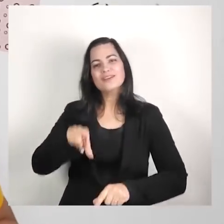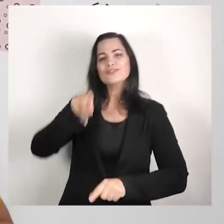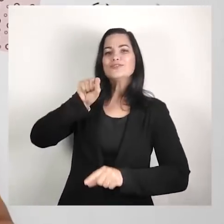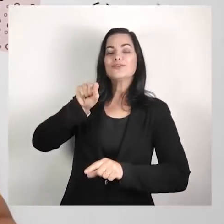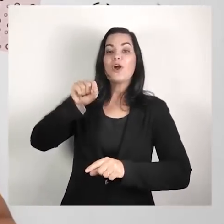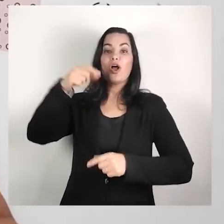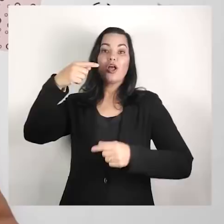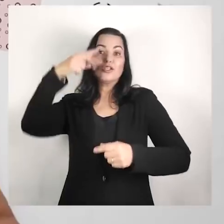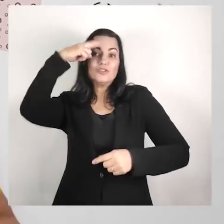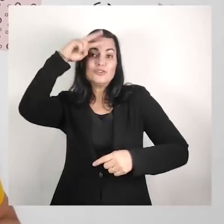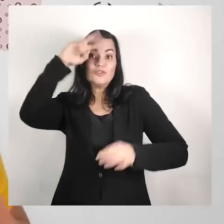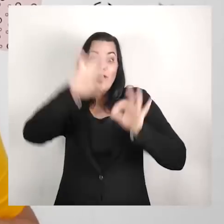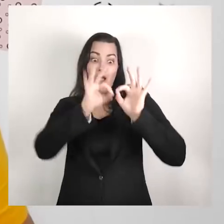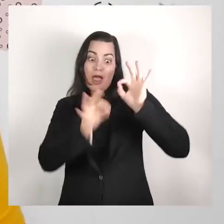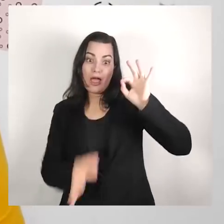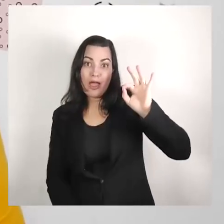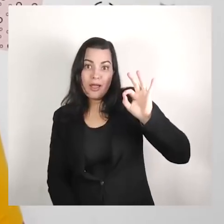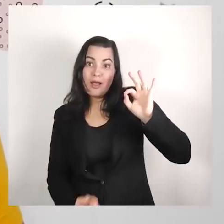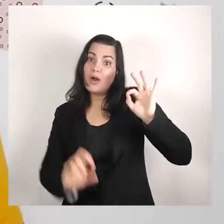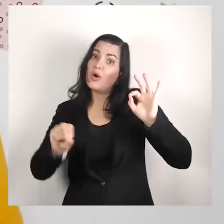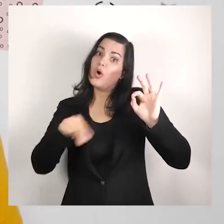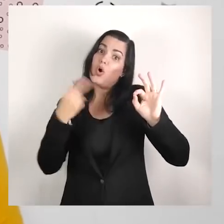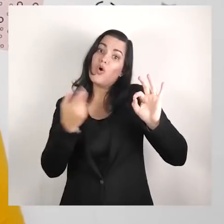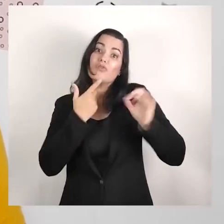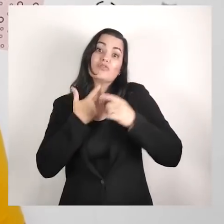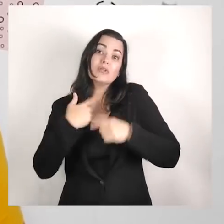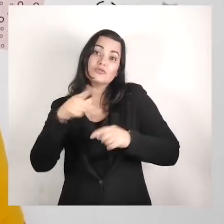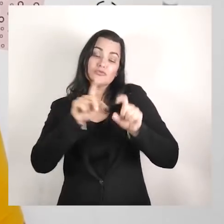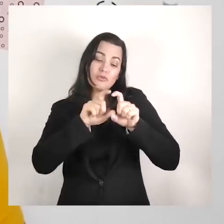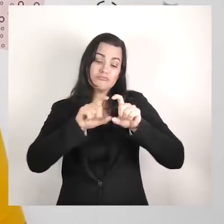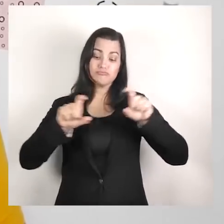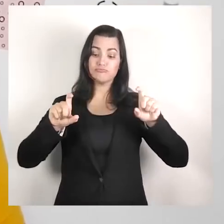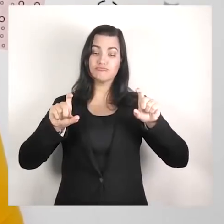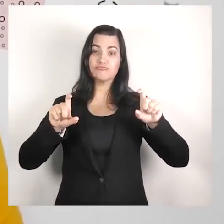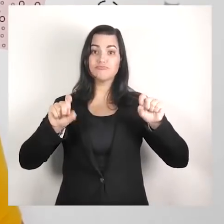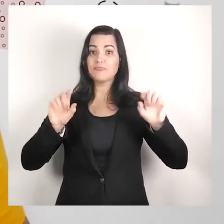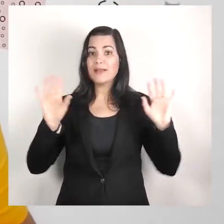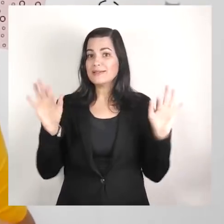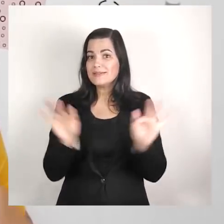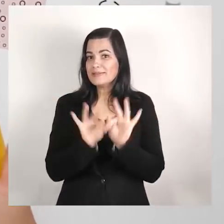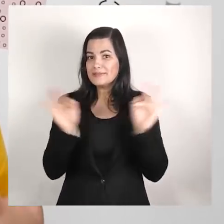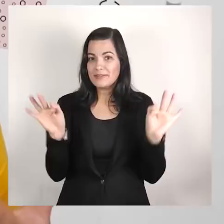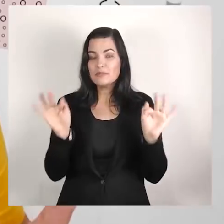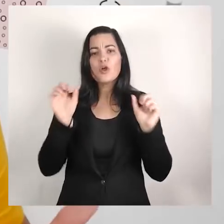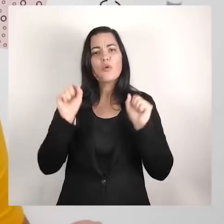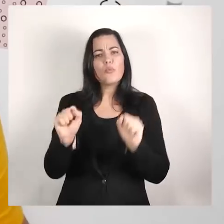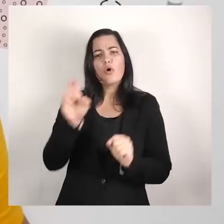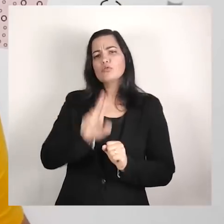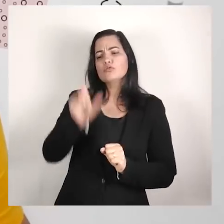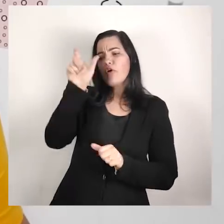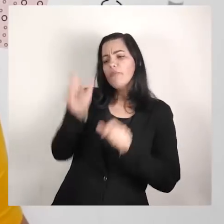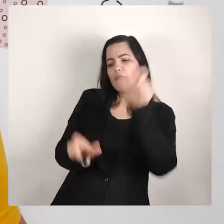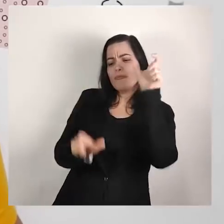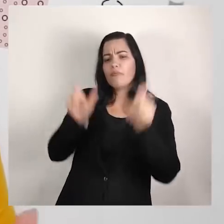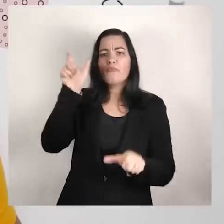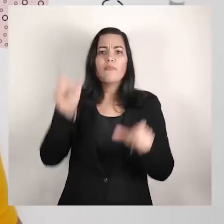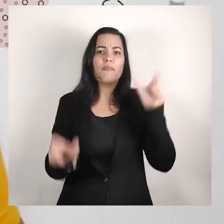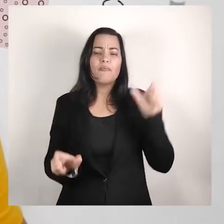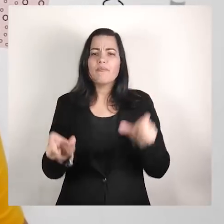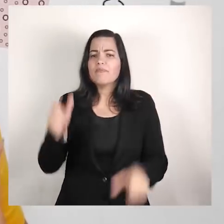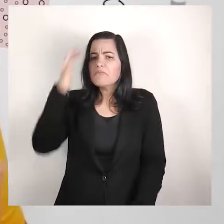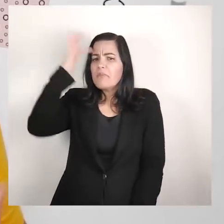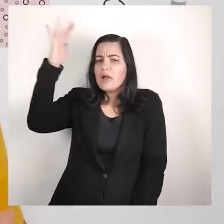uma história um pouco maior ou fazer apenas uma tirinha, tá bom? Usem personagens